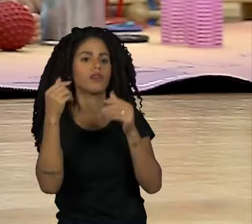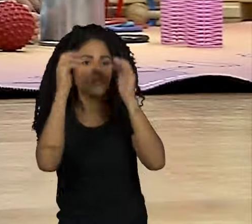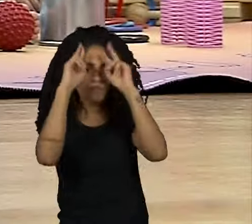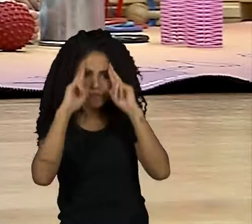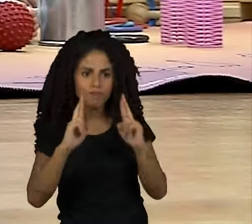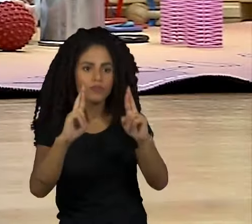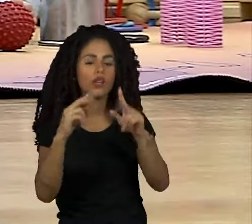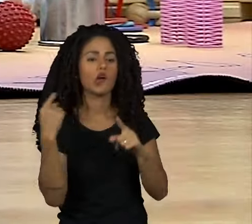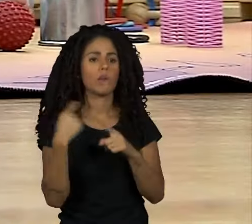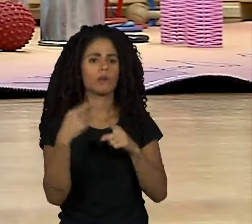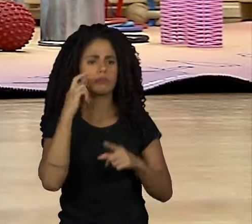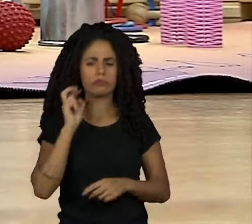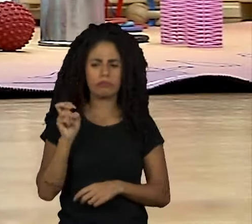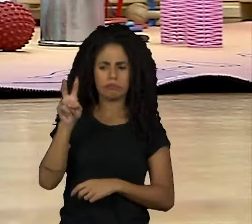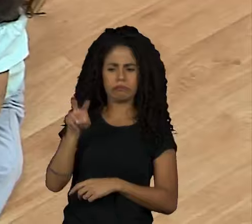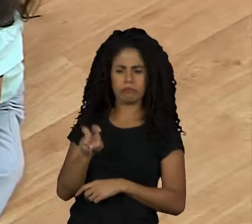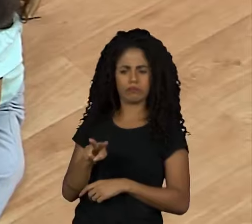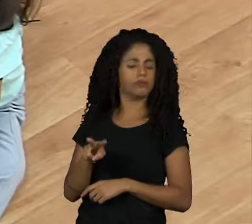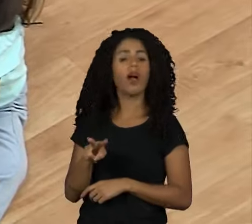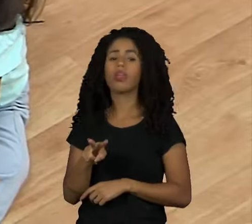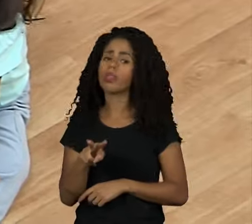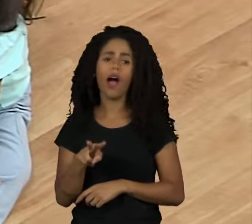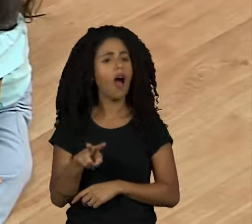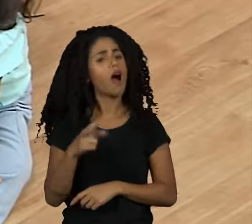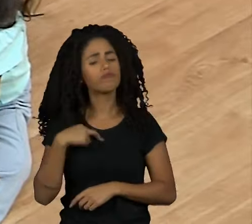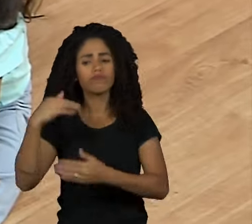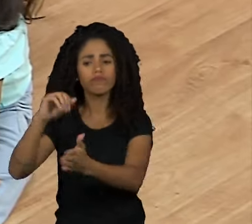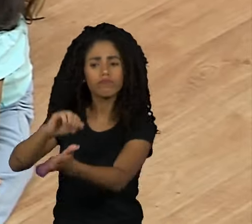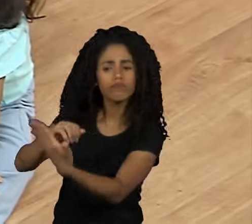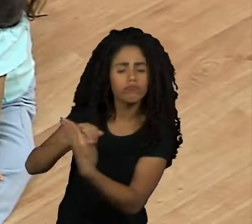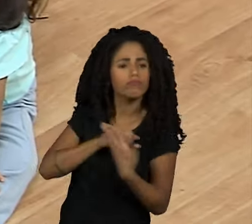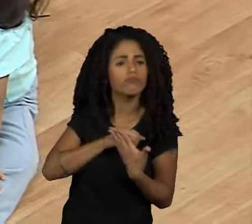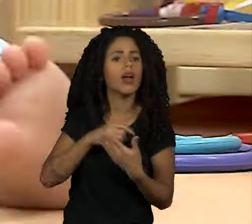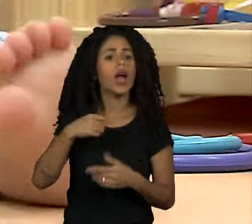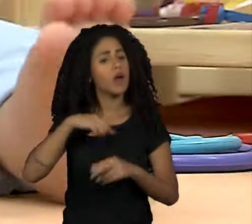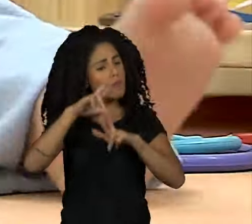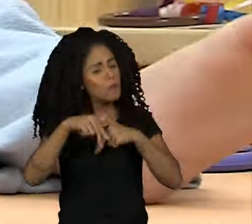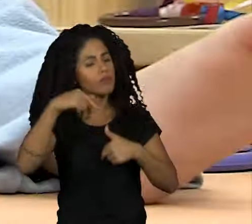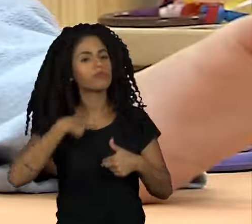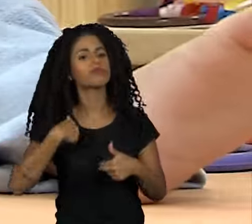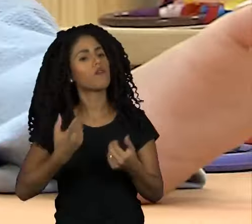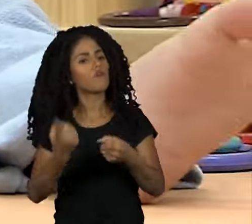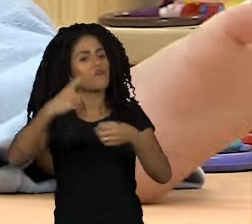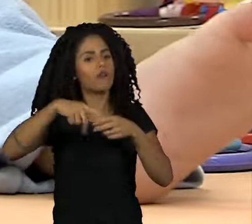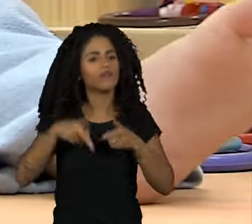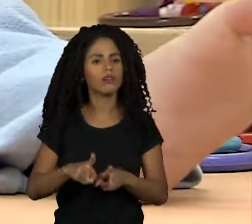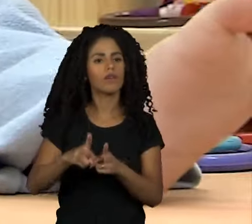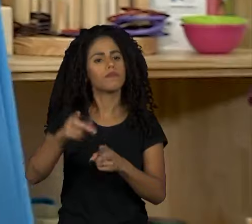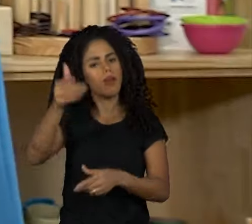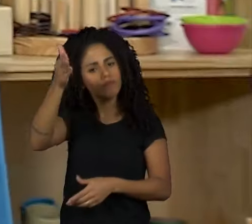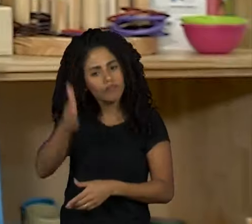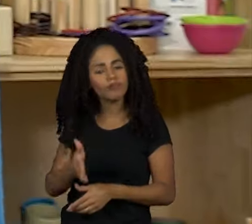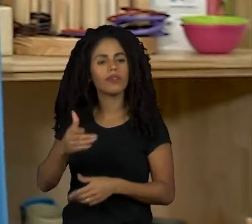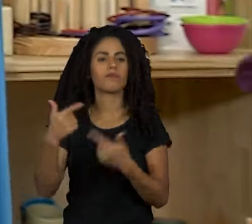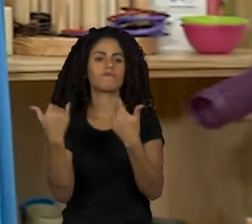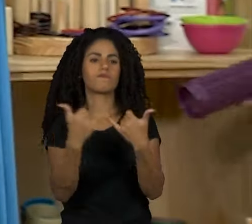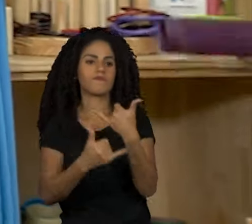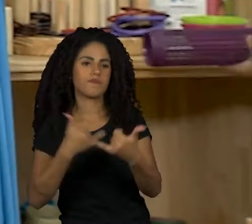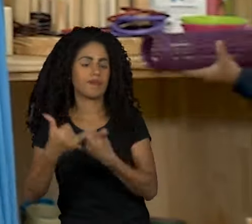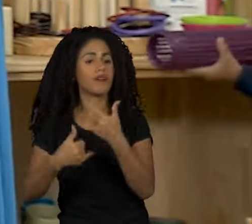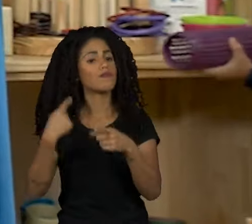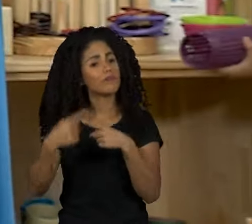filha não foi tratada com diferença aqui. Para mim, por isso que eu volto toda semana para ela brincar aqui, porque o